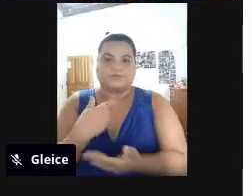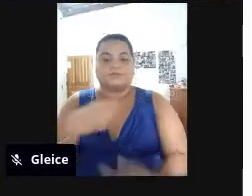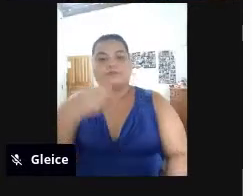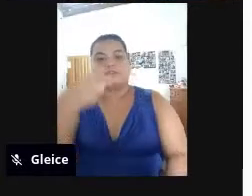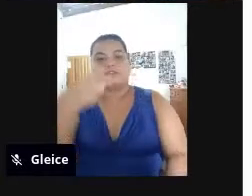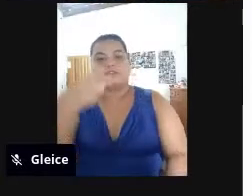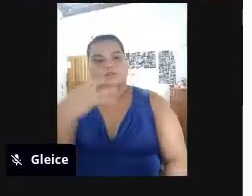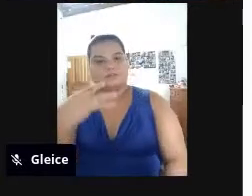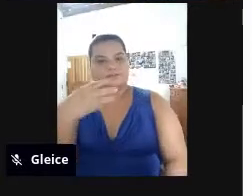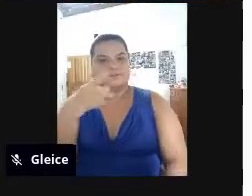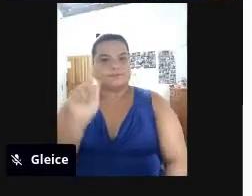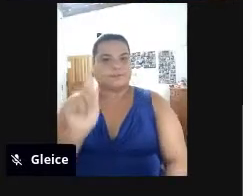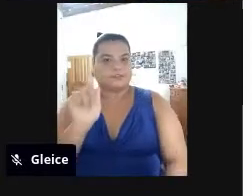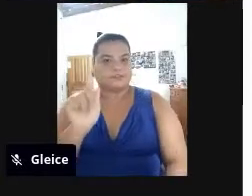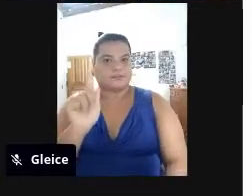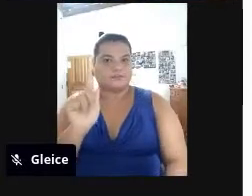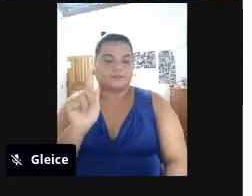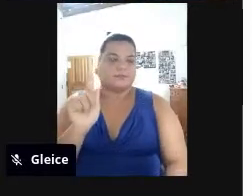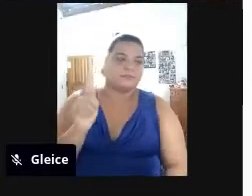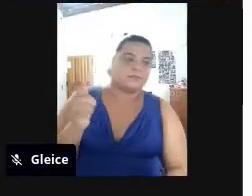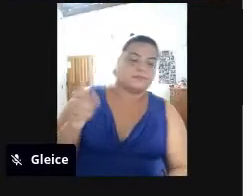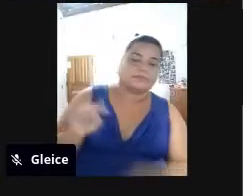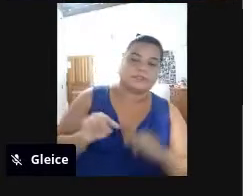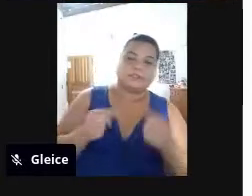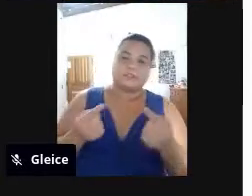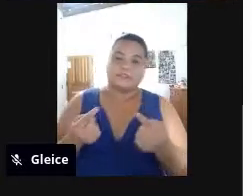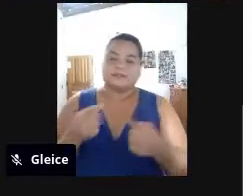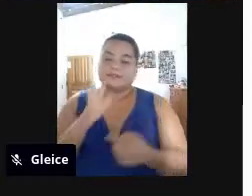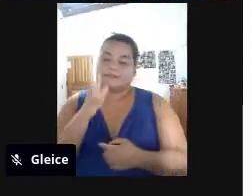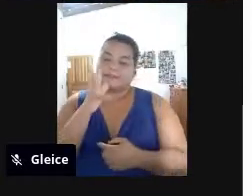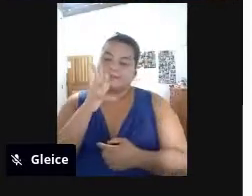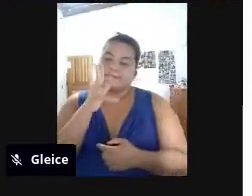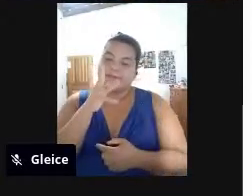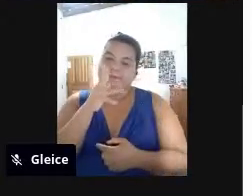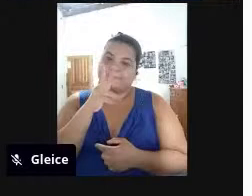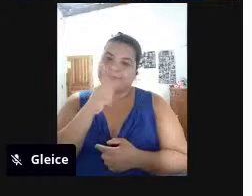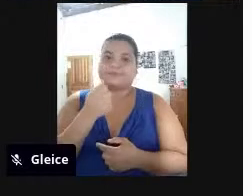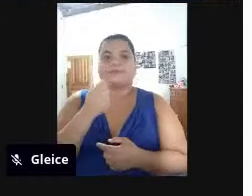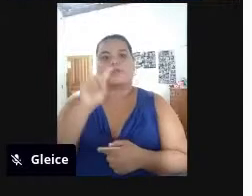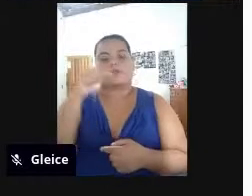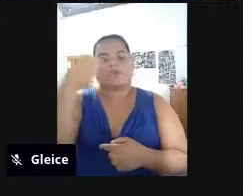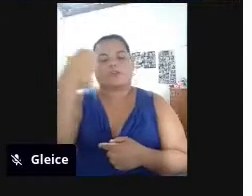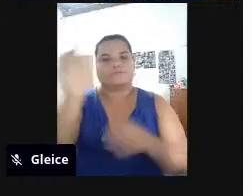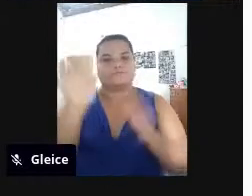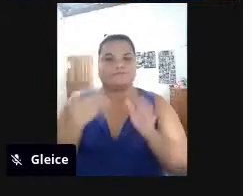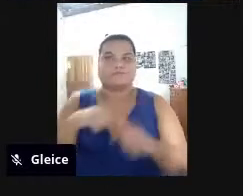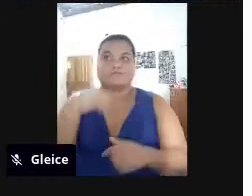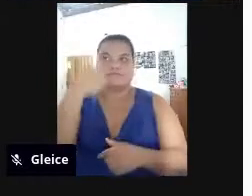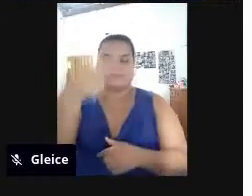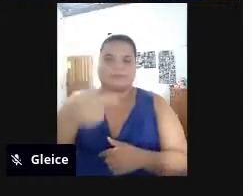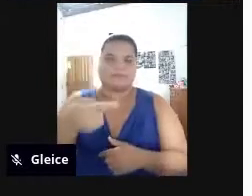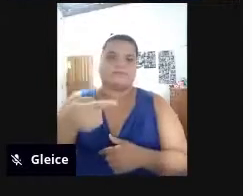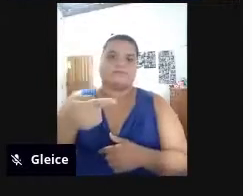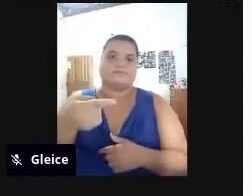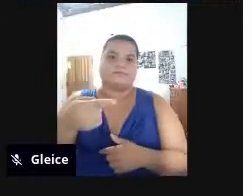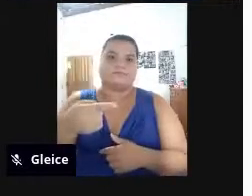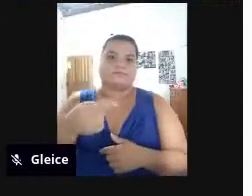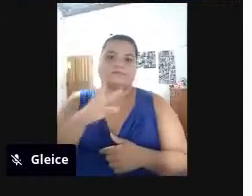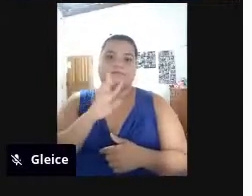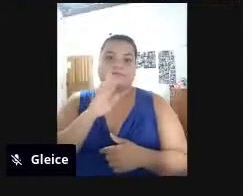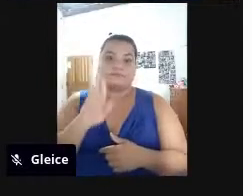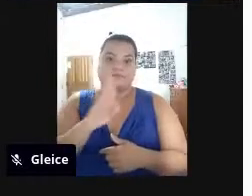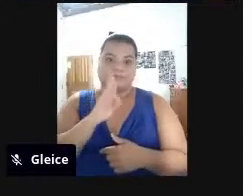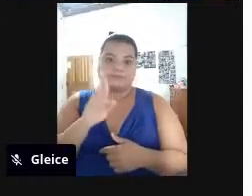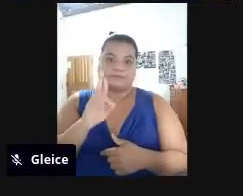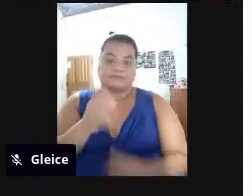Claro, a saturação ela vai ser um pouco mais demorada, mas no final das contas, o efeito, o benefício, ele é